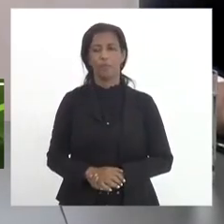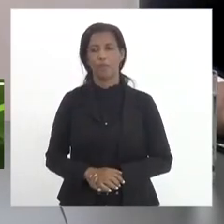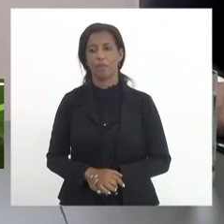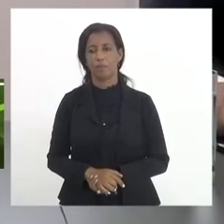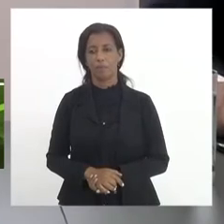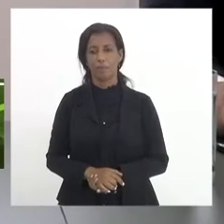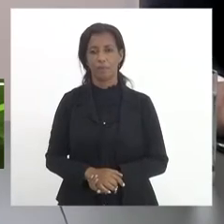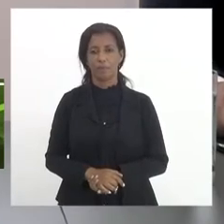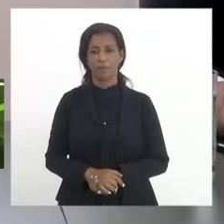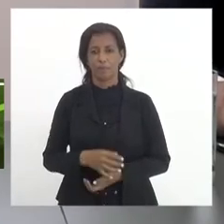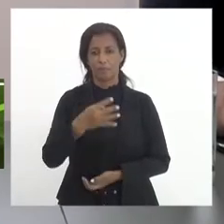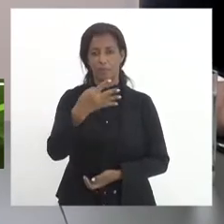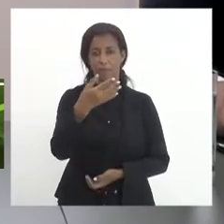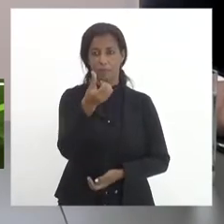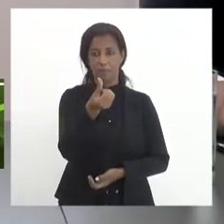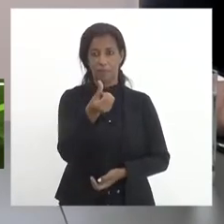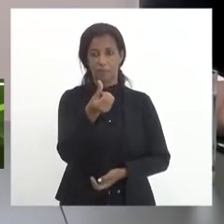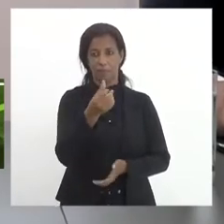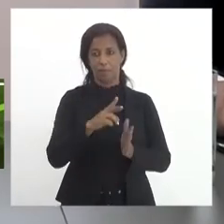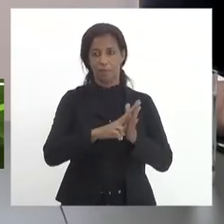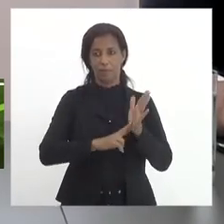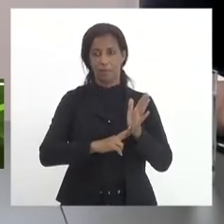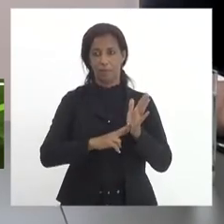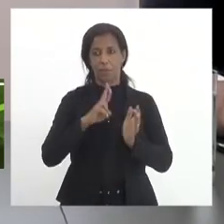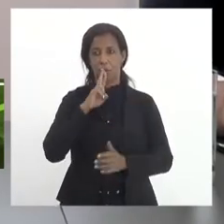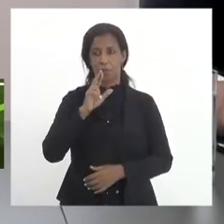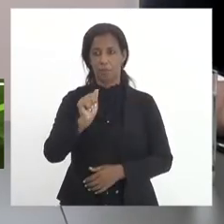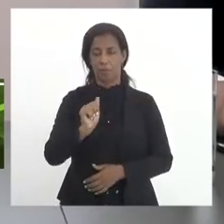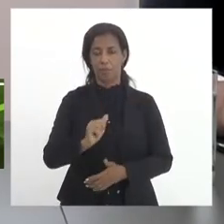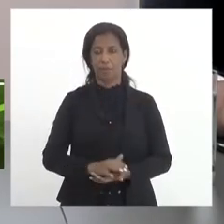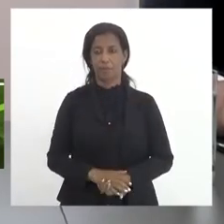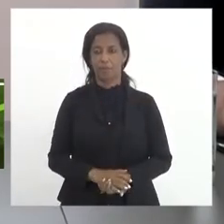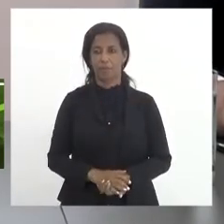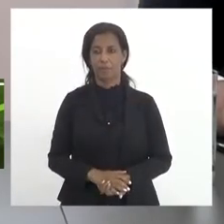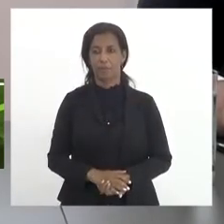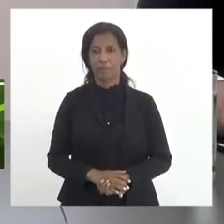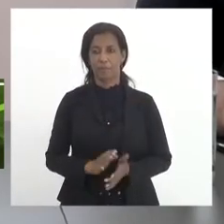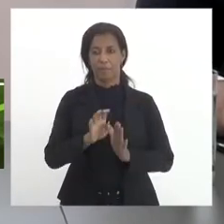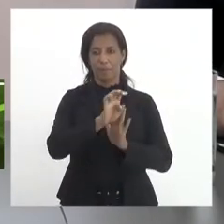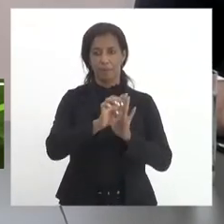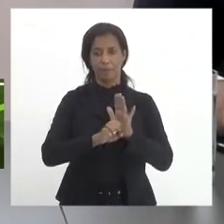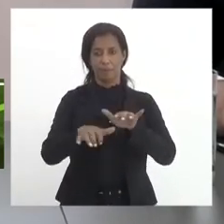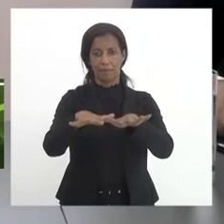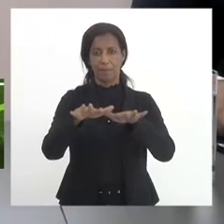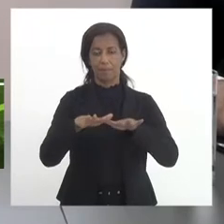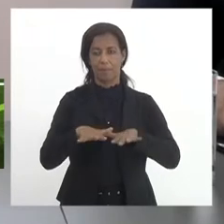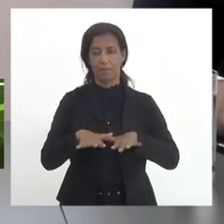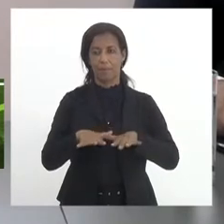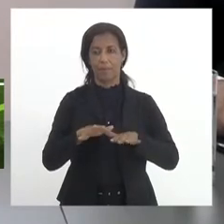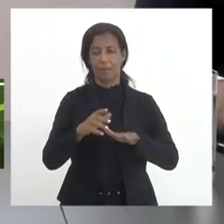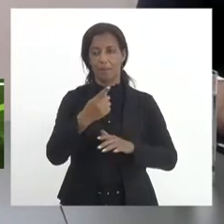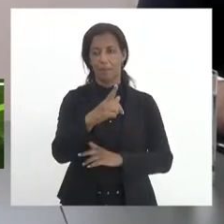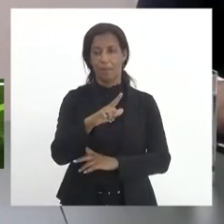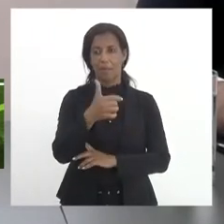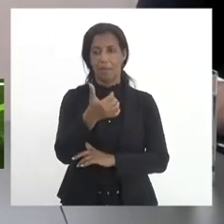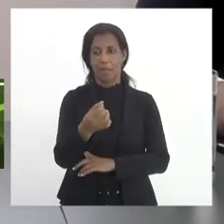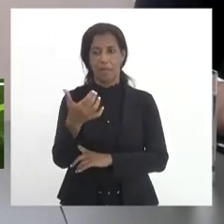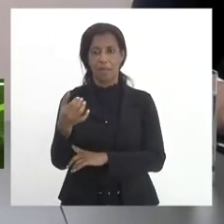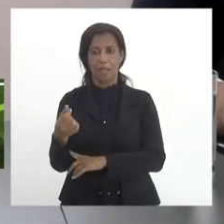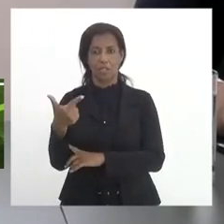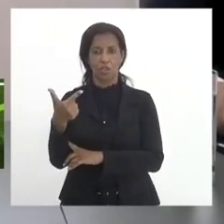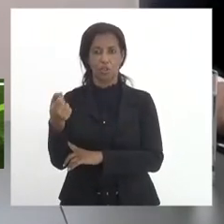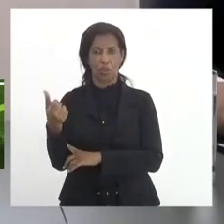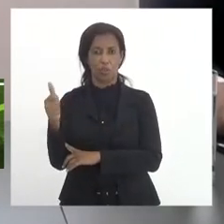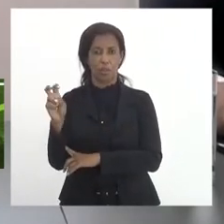aprovado. 46, relator deputado Rodrigo Amorim, emendas de plenário ao projeto de lei 1010,